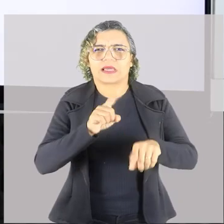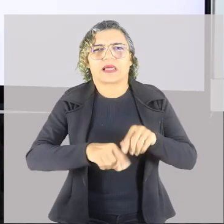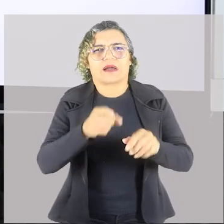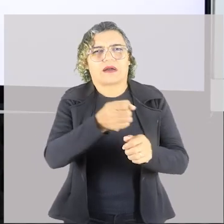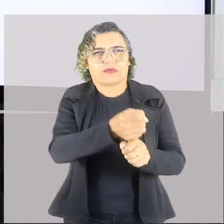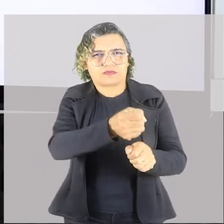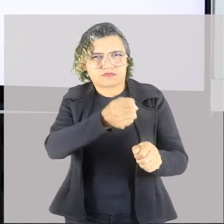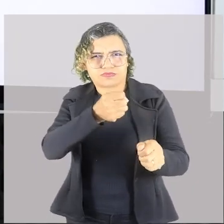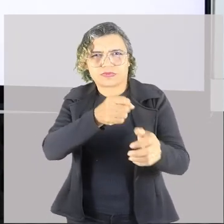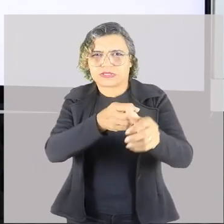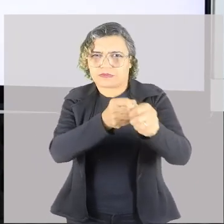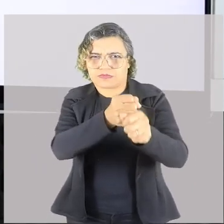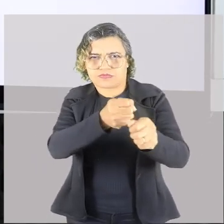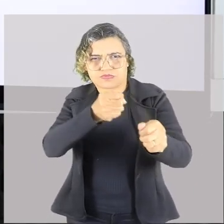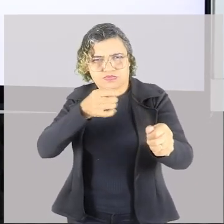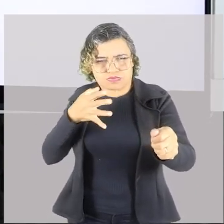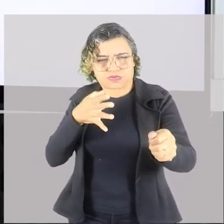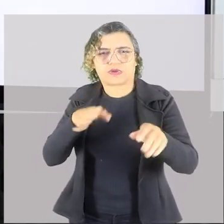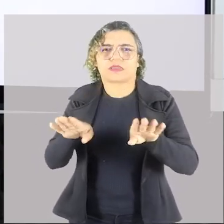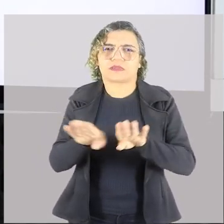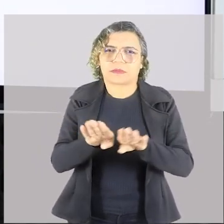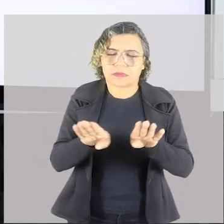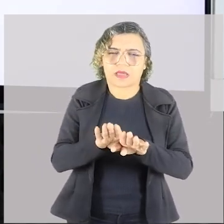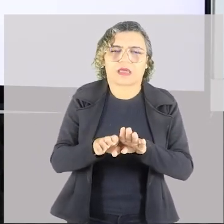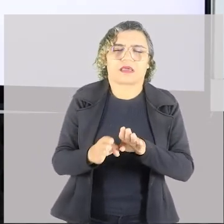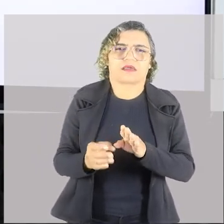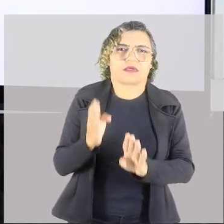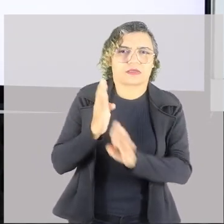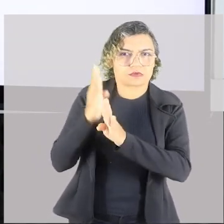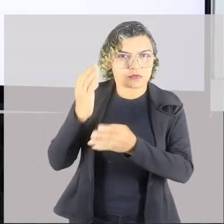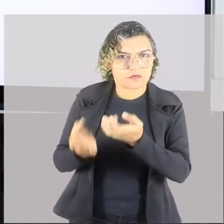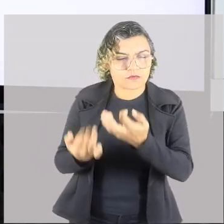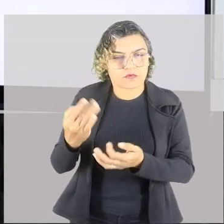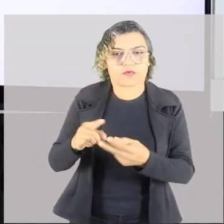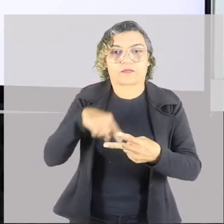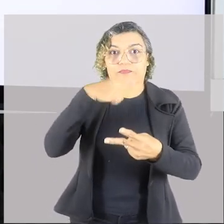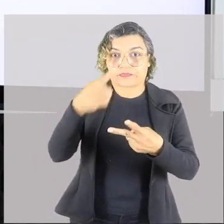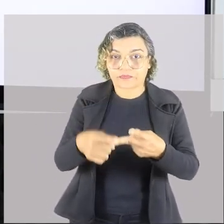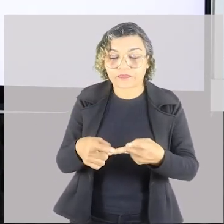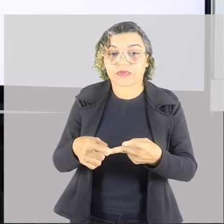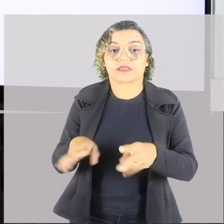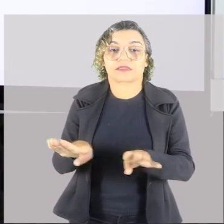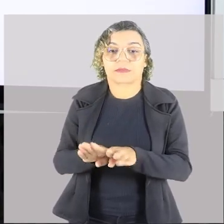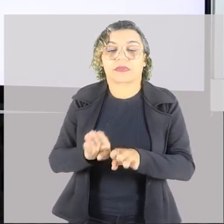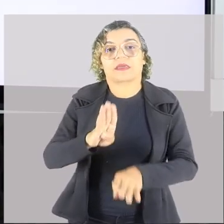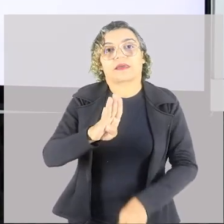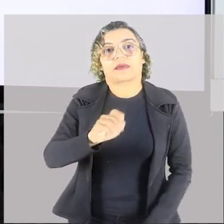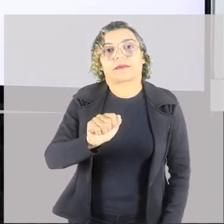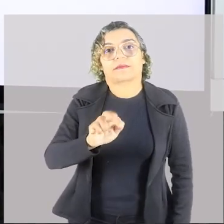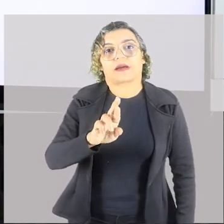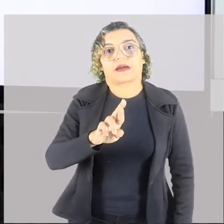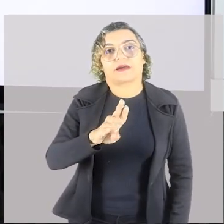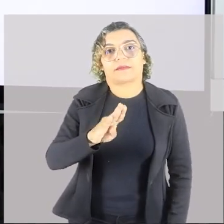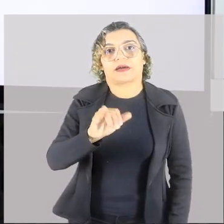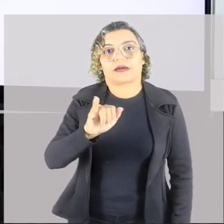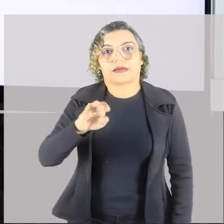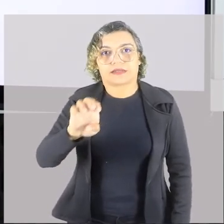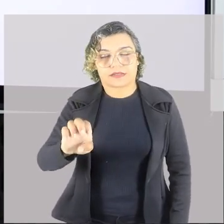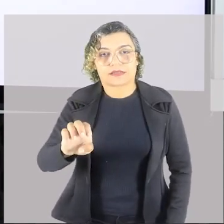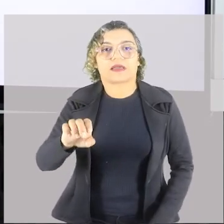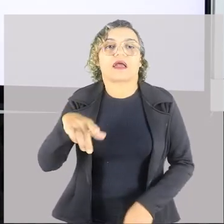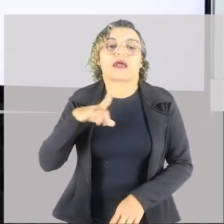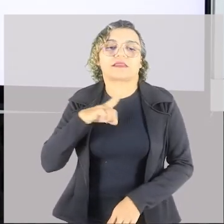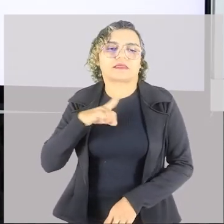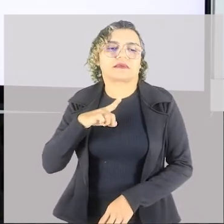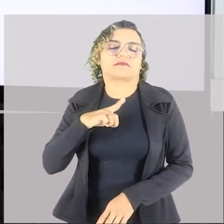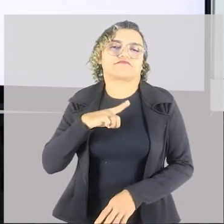a domesticação do fogo, aí depois a barbárie, né, que tem ali também o seu momento de início e se estende até